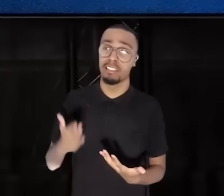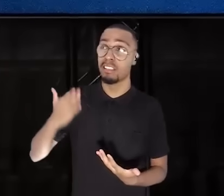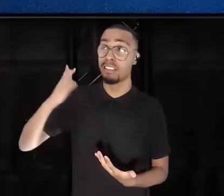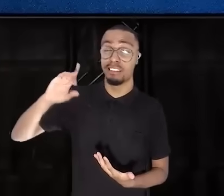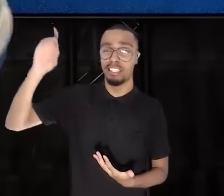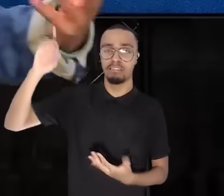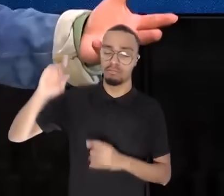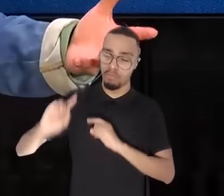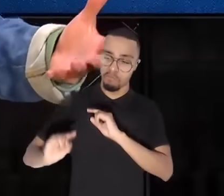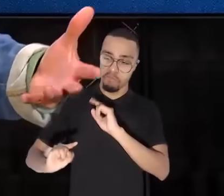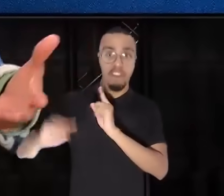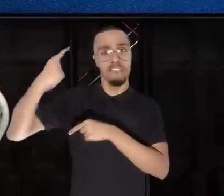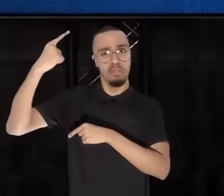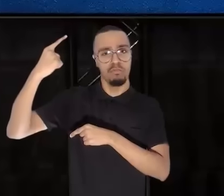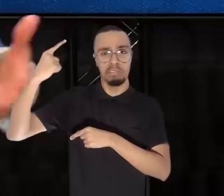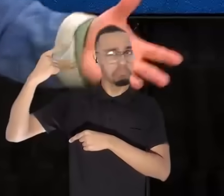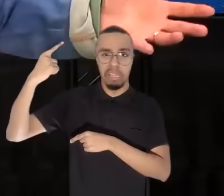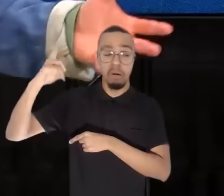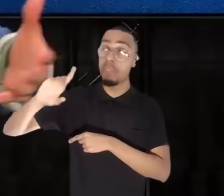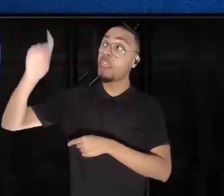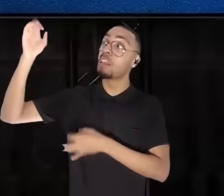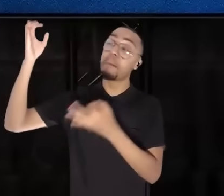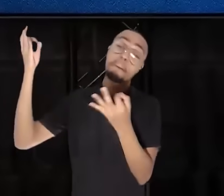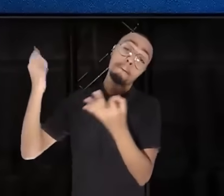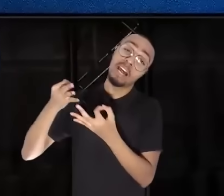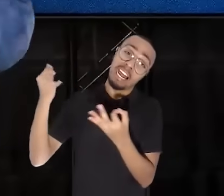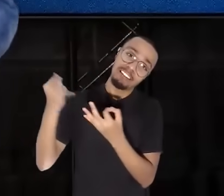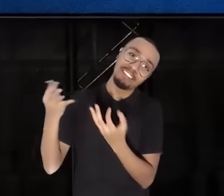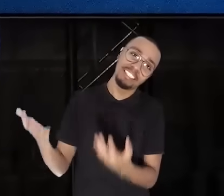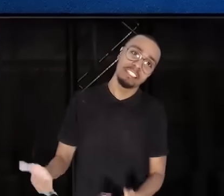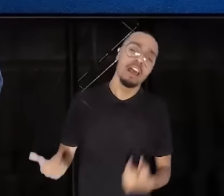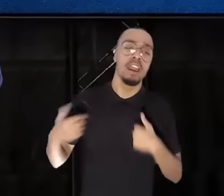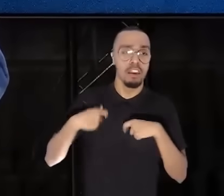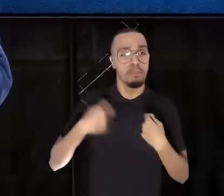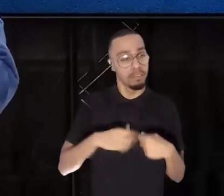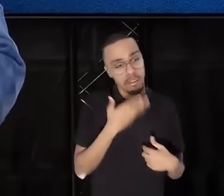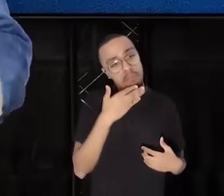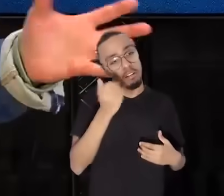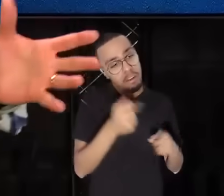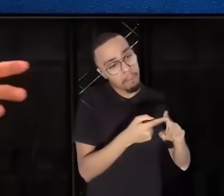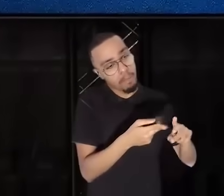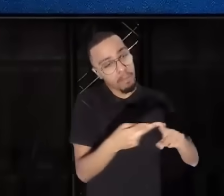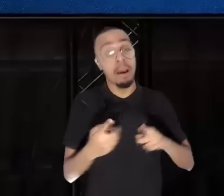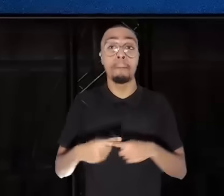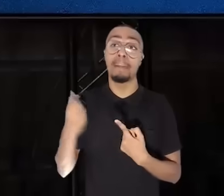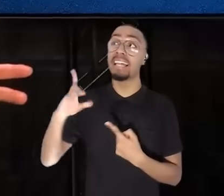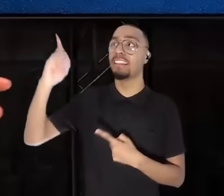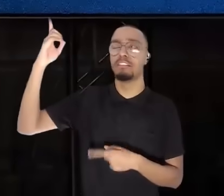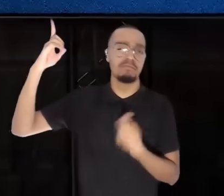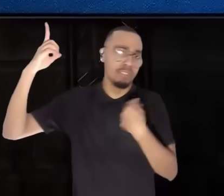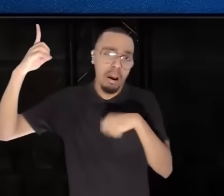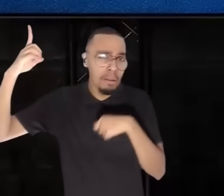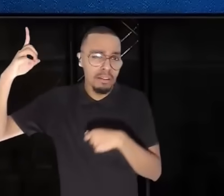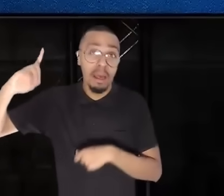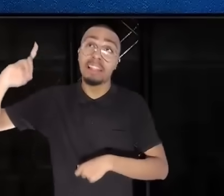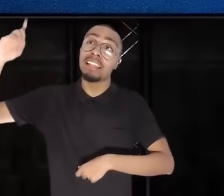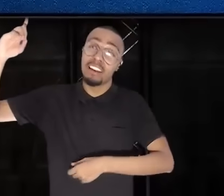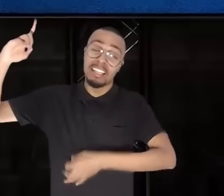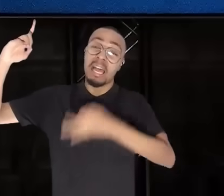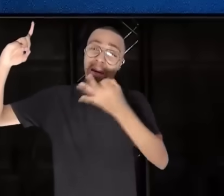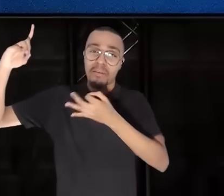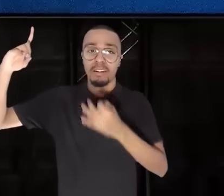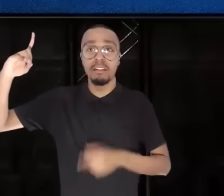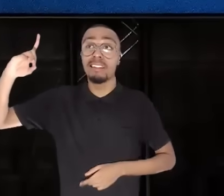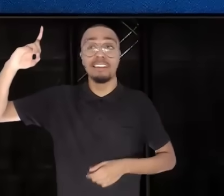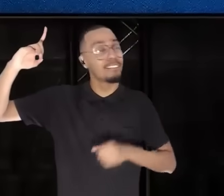Deus não tem o que melhorar. Ele é perfeito. Eu melhoro, você melhora. Ele não. Deus não envelhece.